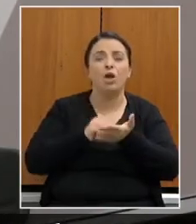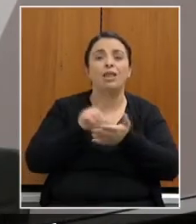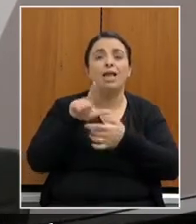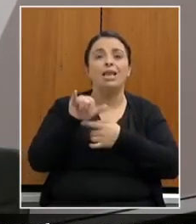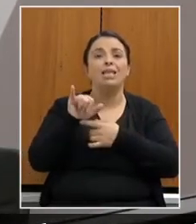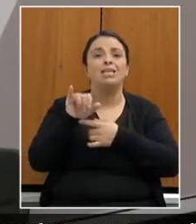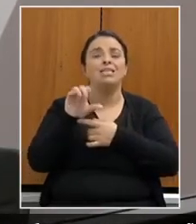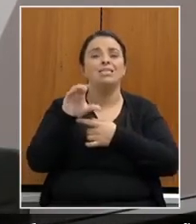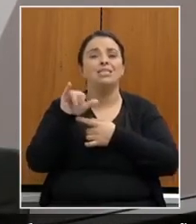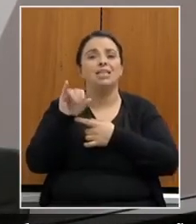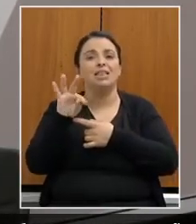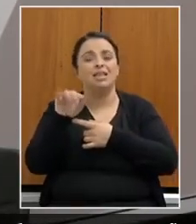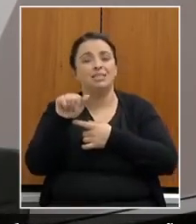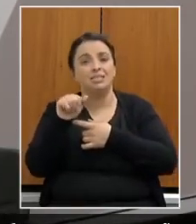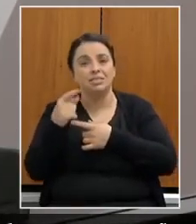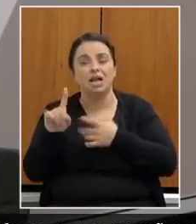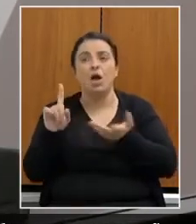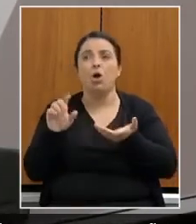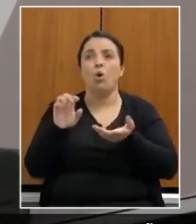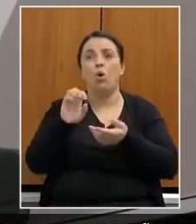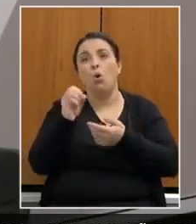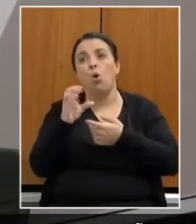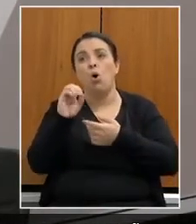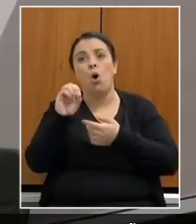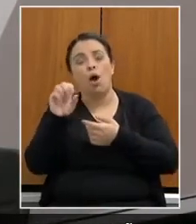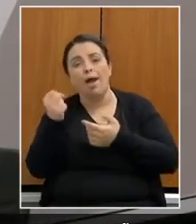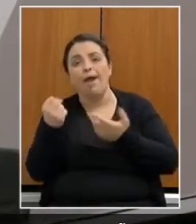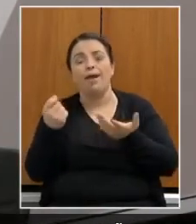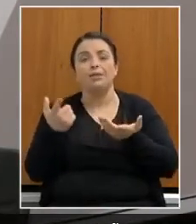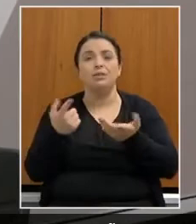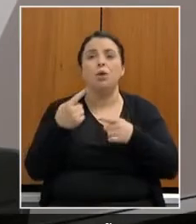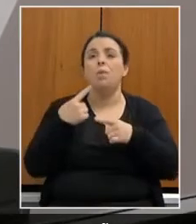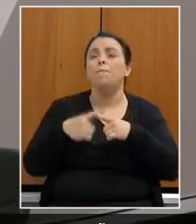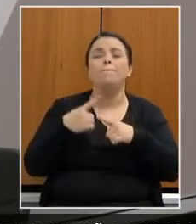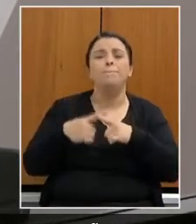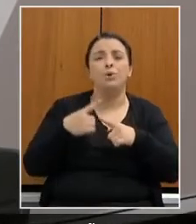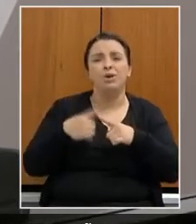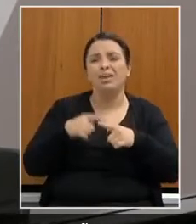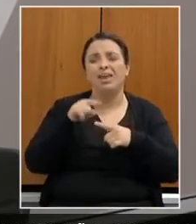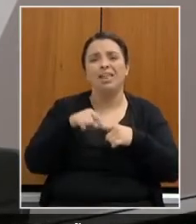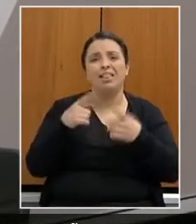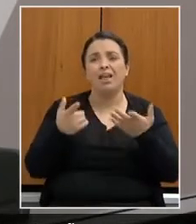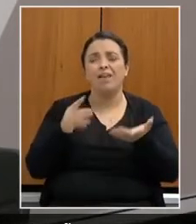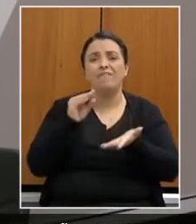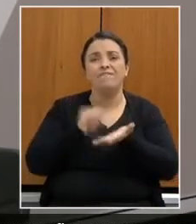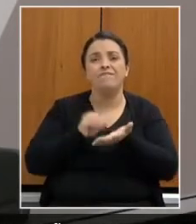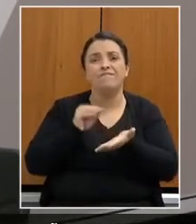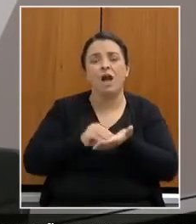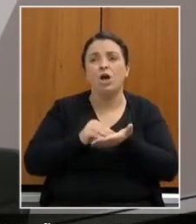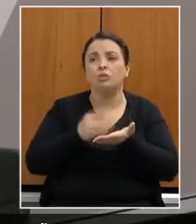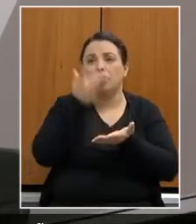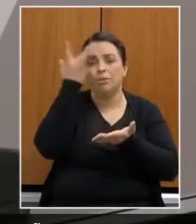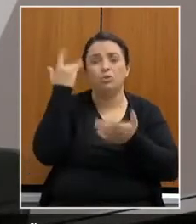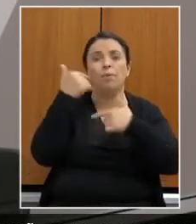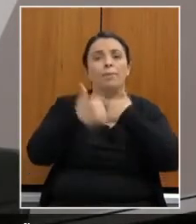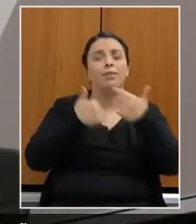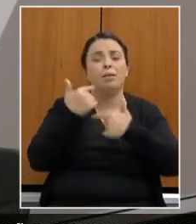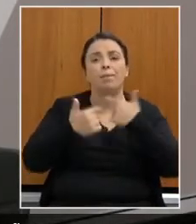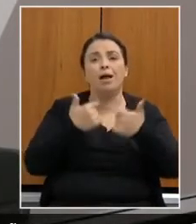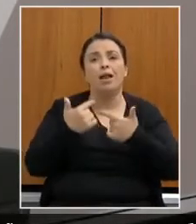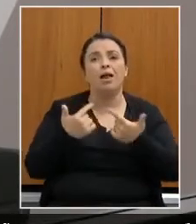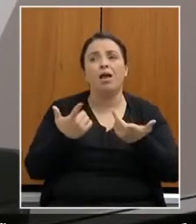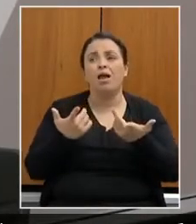e daí a questão de por que dessas faltas de pessoas para poder